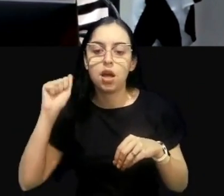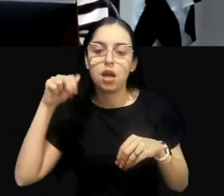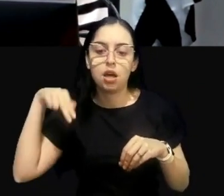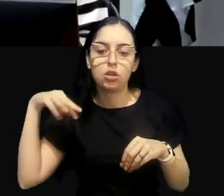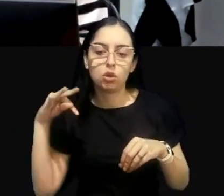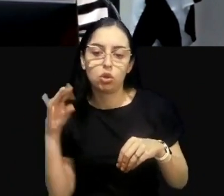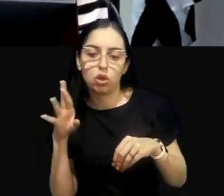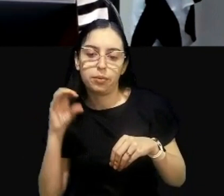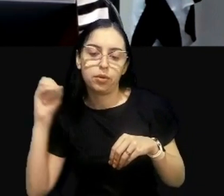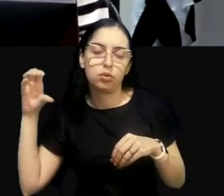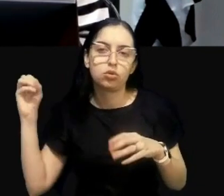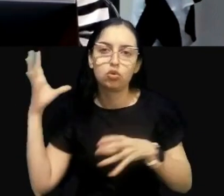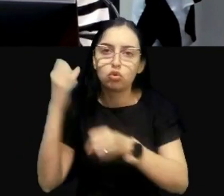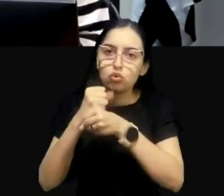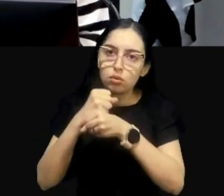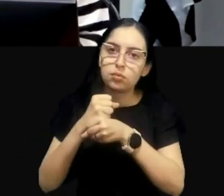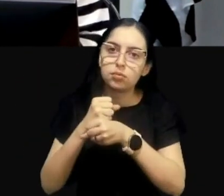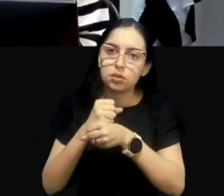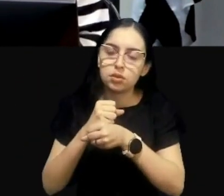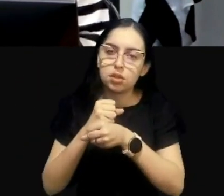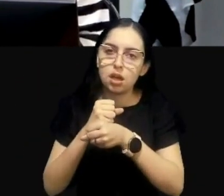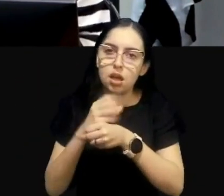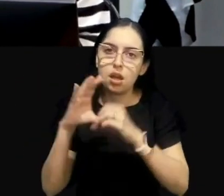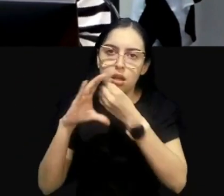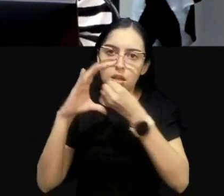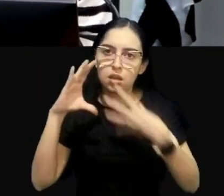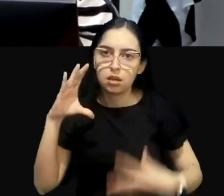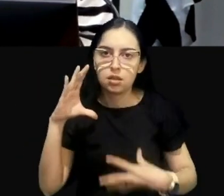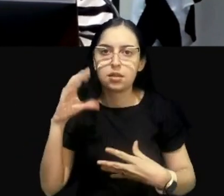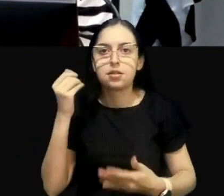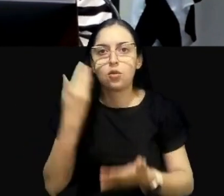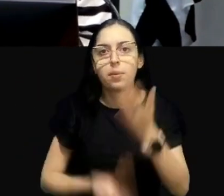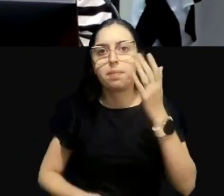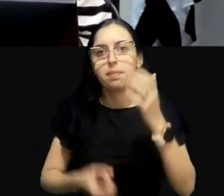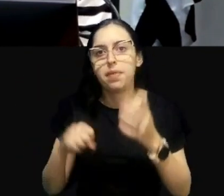somam-se para a caracterização desse dano ambiental.